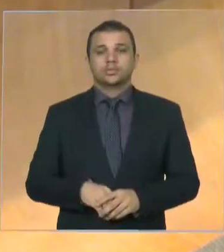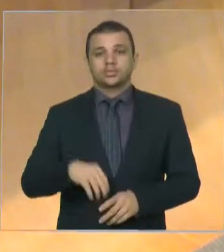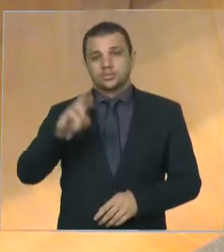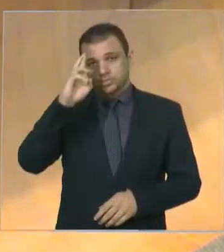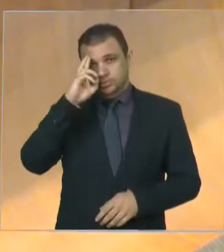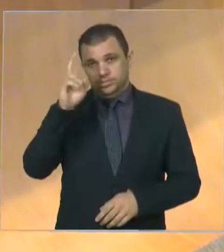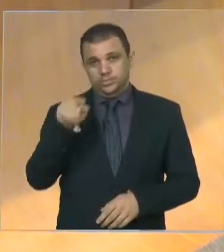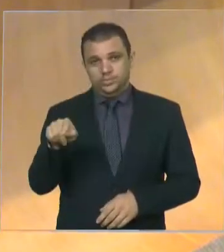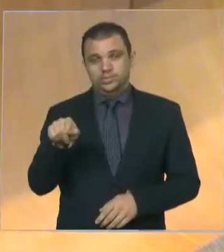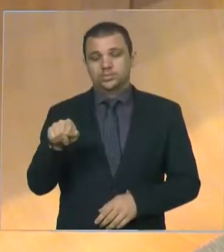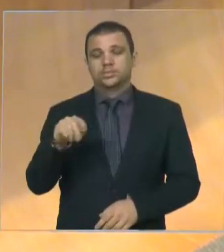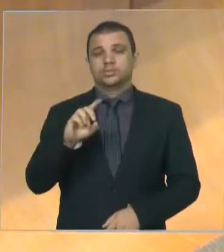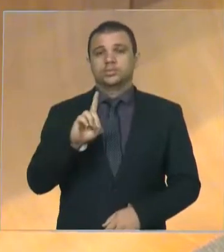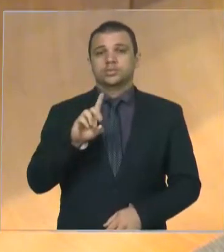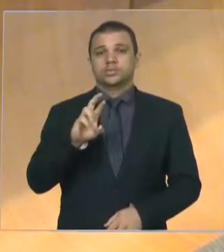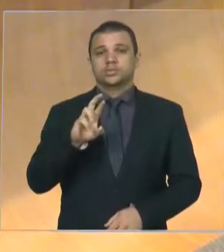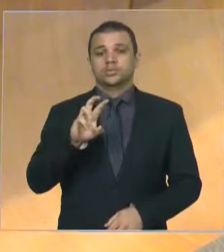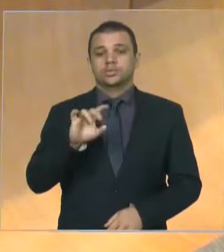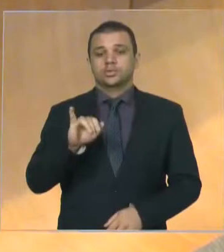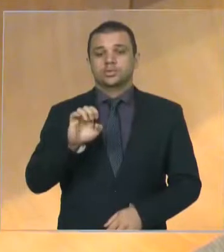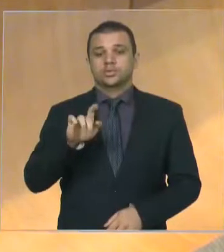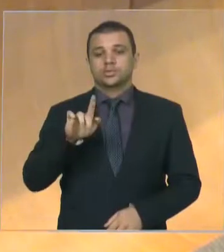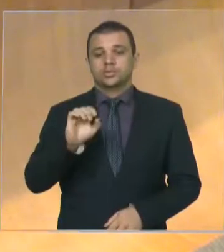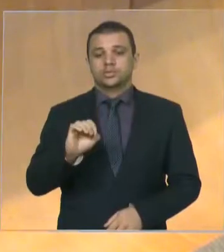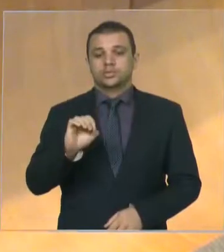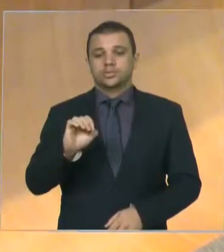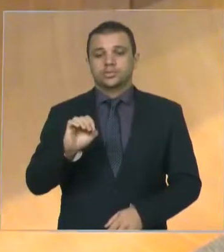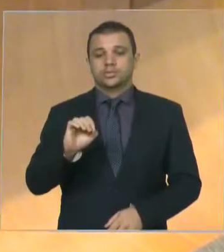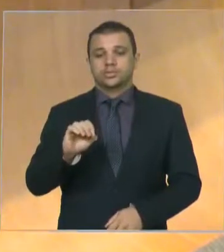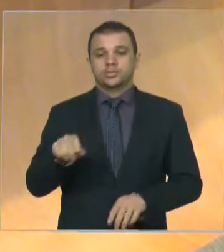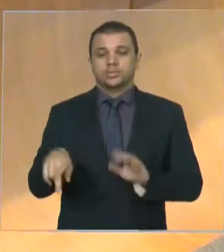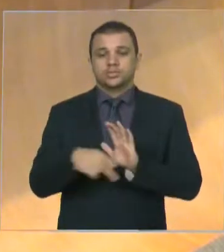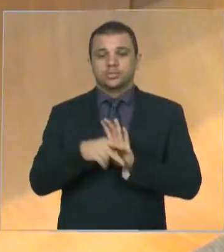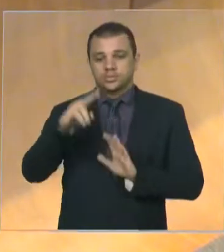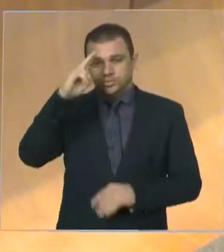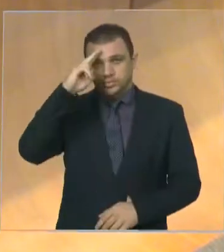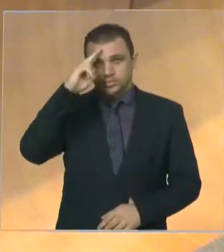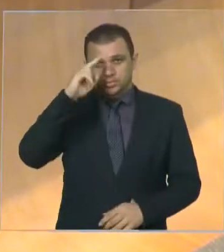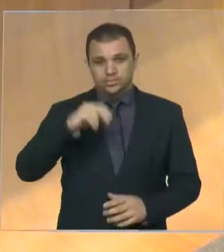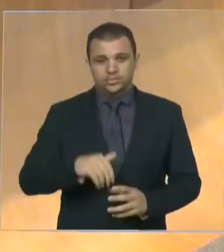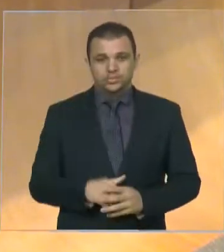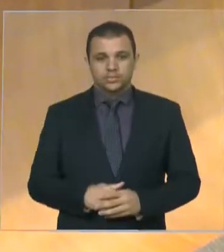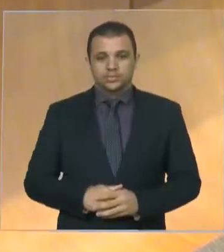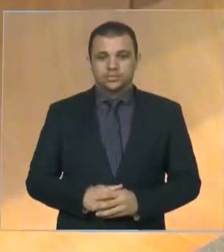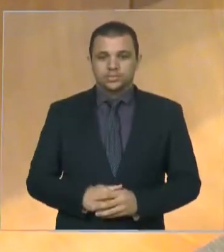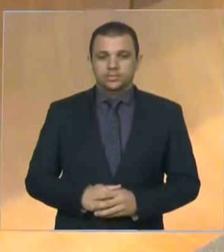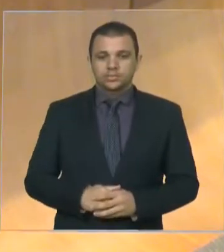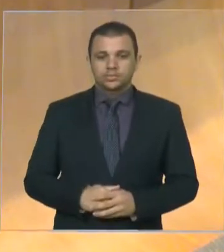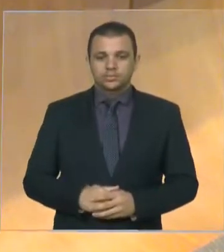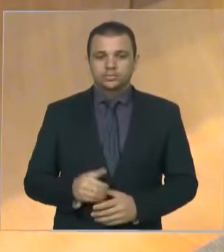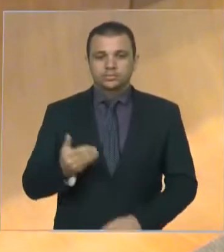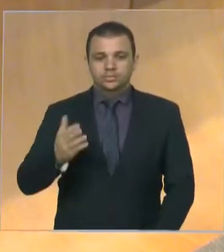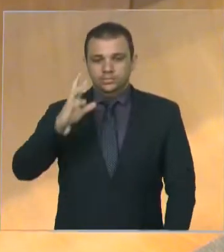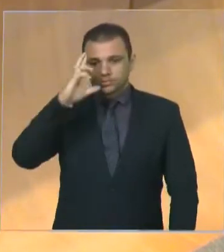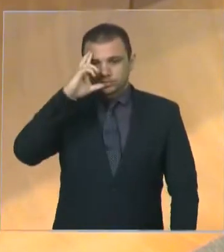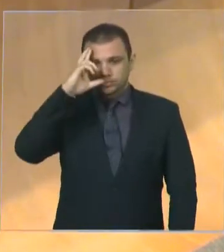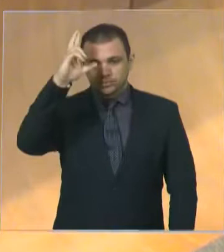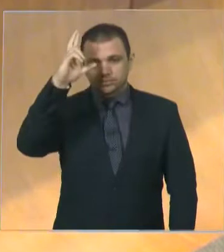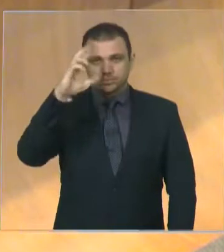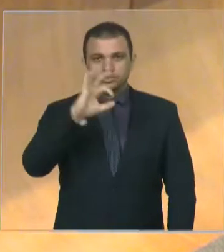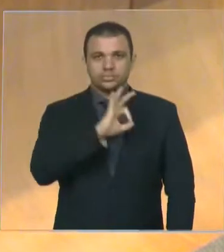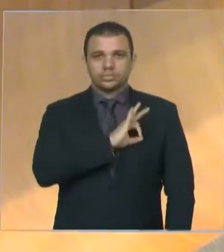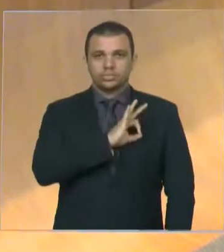aspirante Diego Marins, do Exército. E vocês, o coronel da Polícia